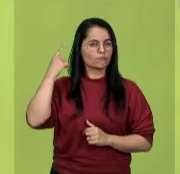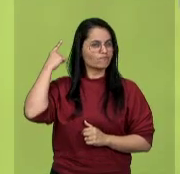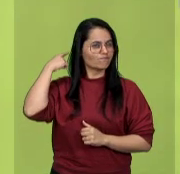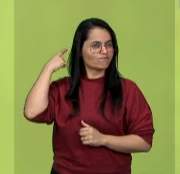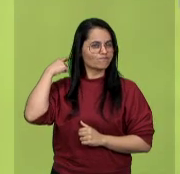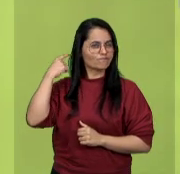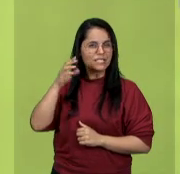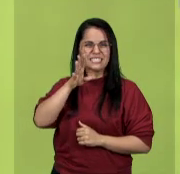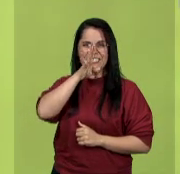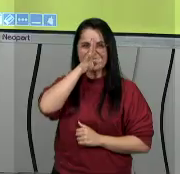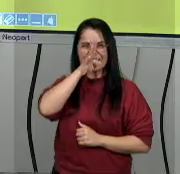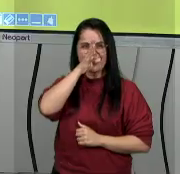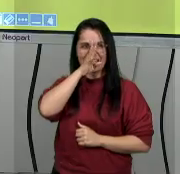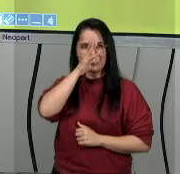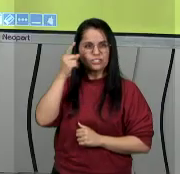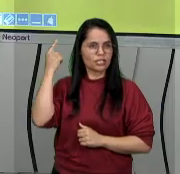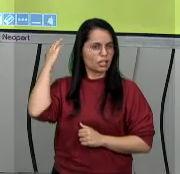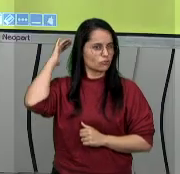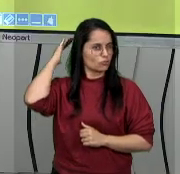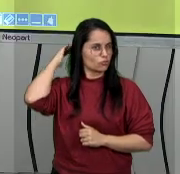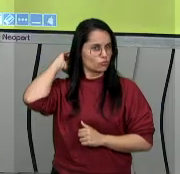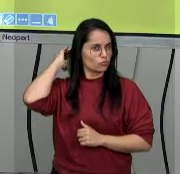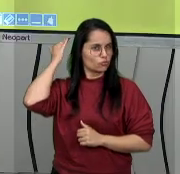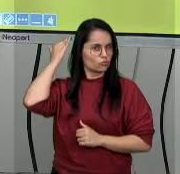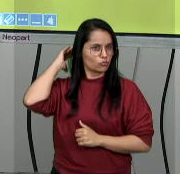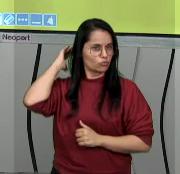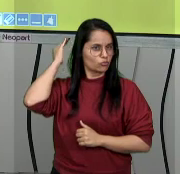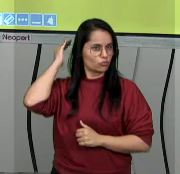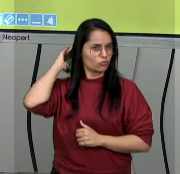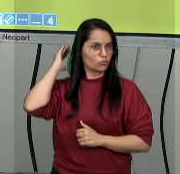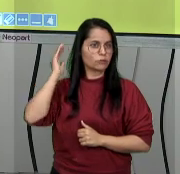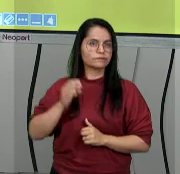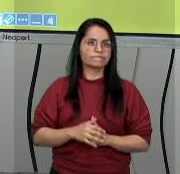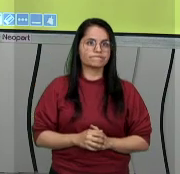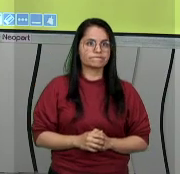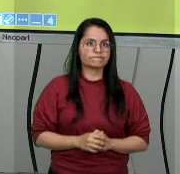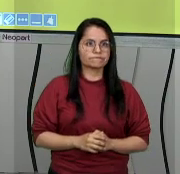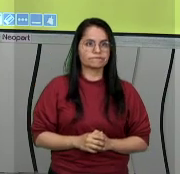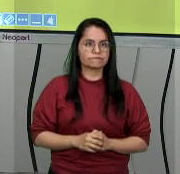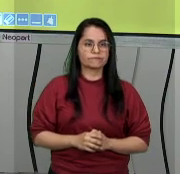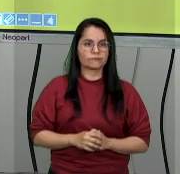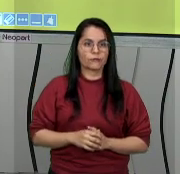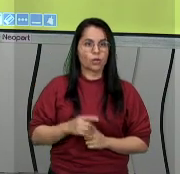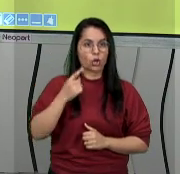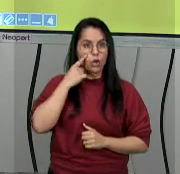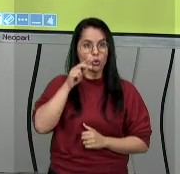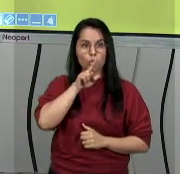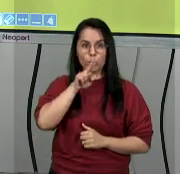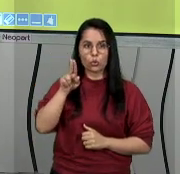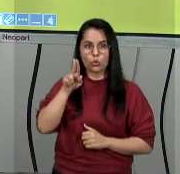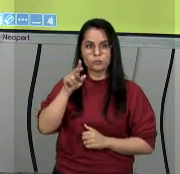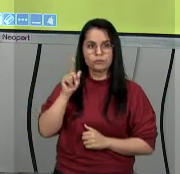exagerada, né, nessa parte dorsal, é chamado de hipercifose.